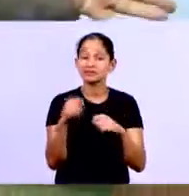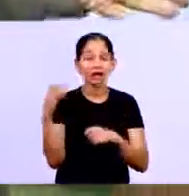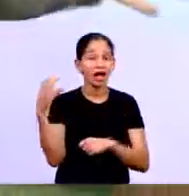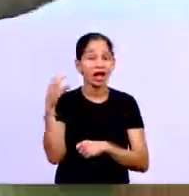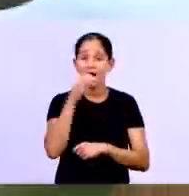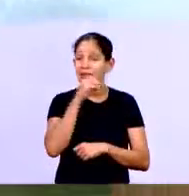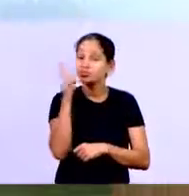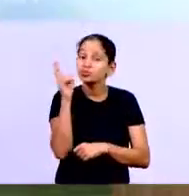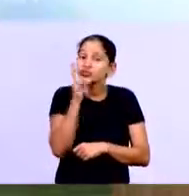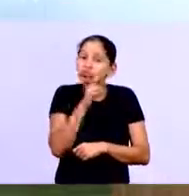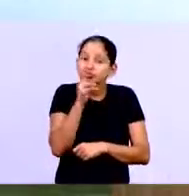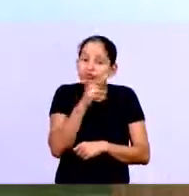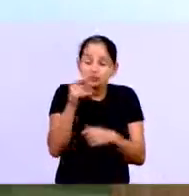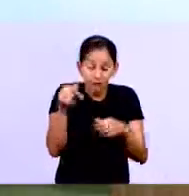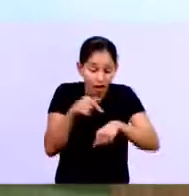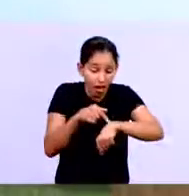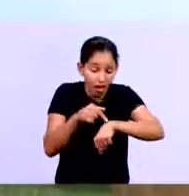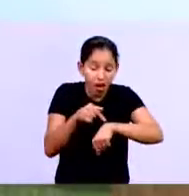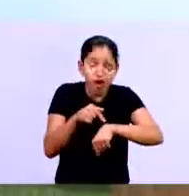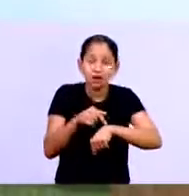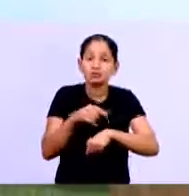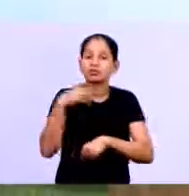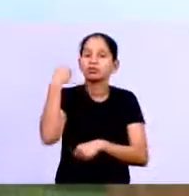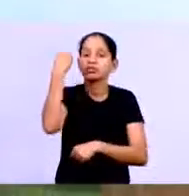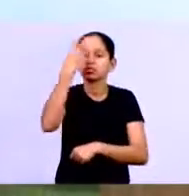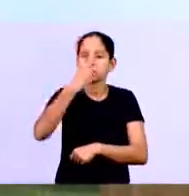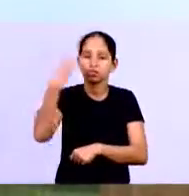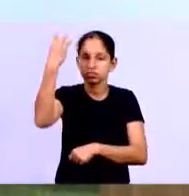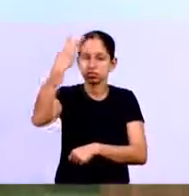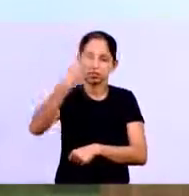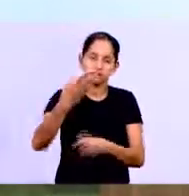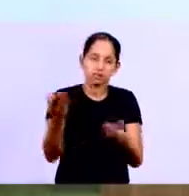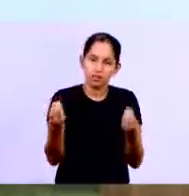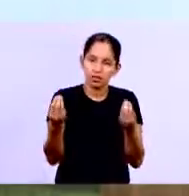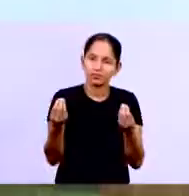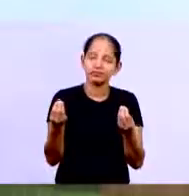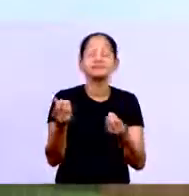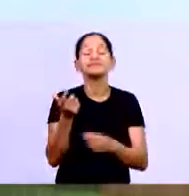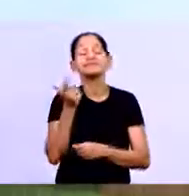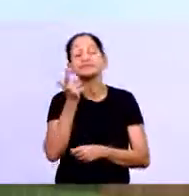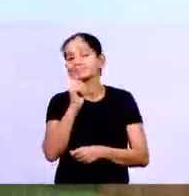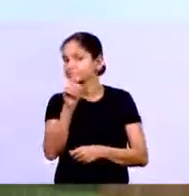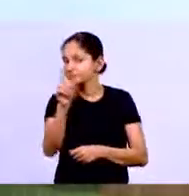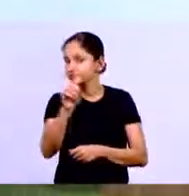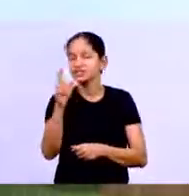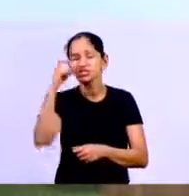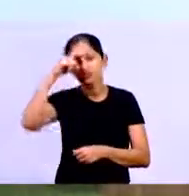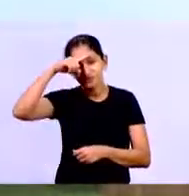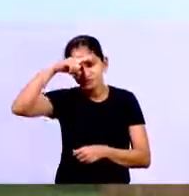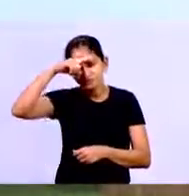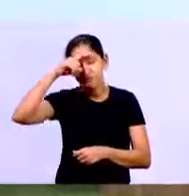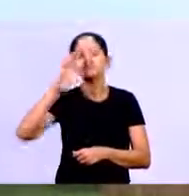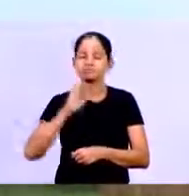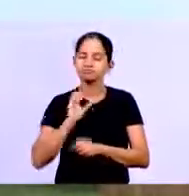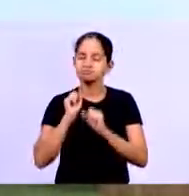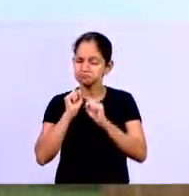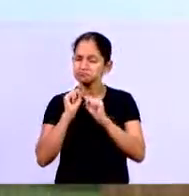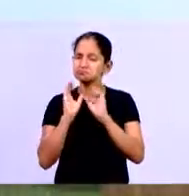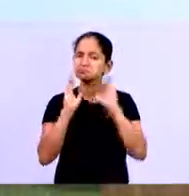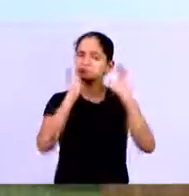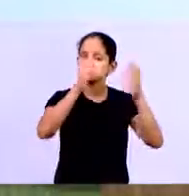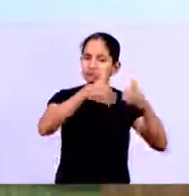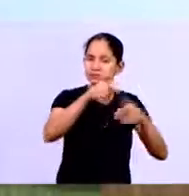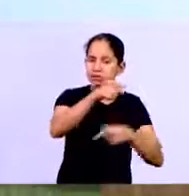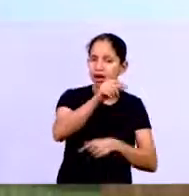né, Rafael? Ia precisar de 2, 3 horas seguidas para a gente fazer isso. Então, vão lá, quem tem essa dificuldade com a calculadora, vão lá no nosso ambiente